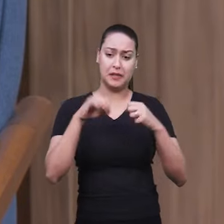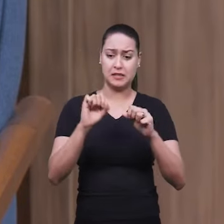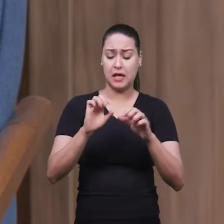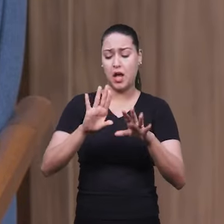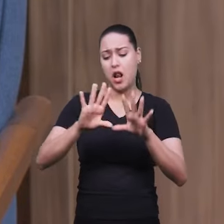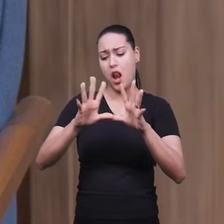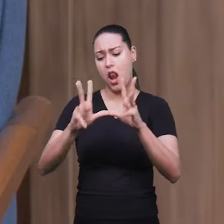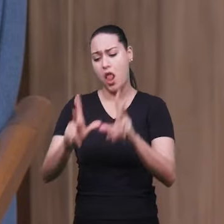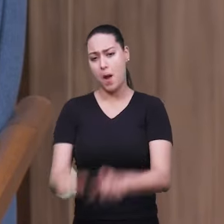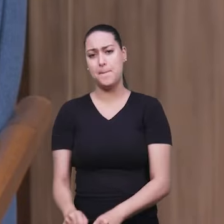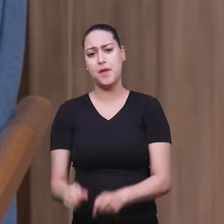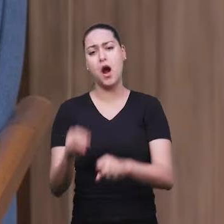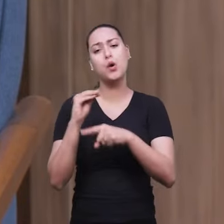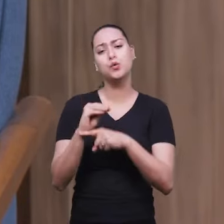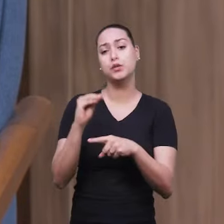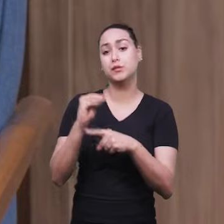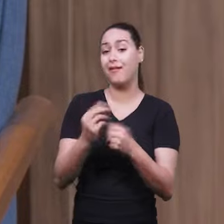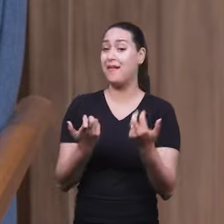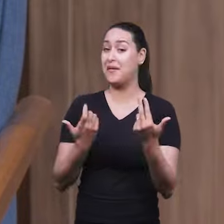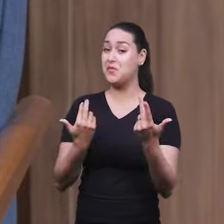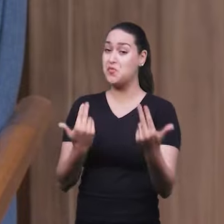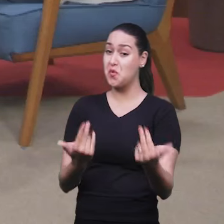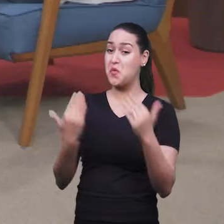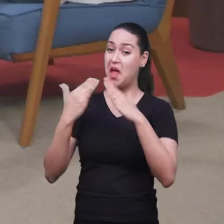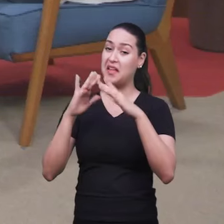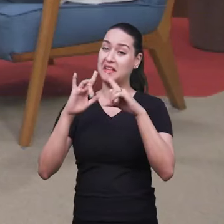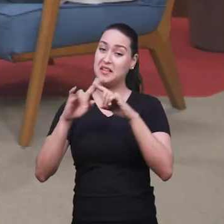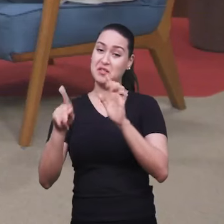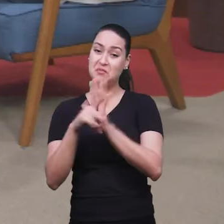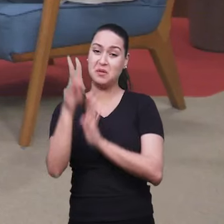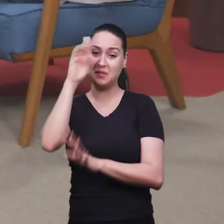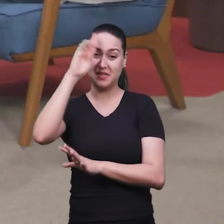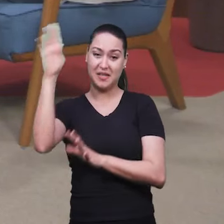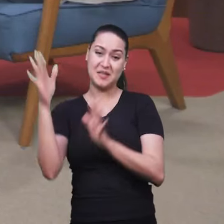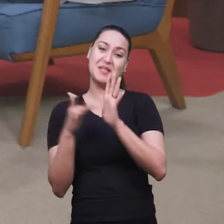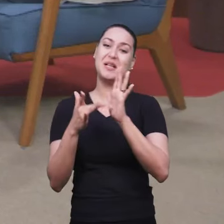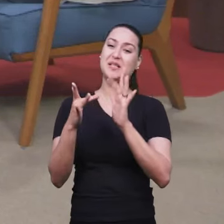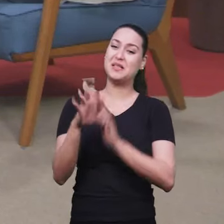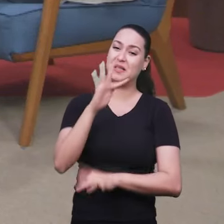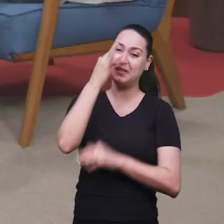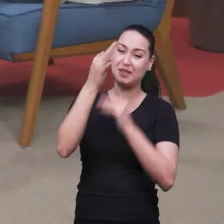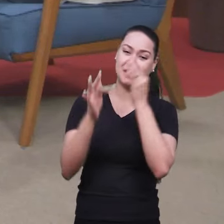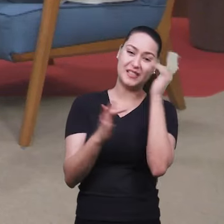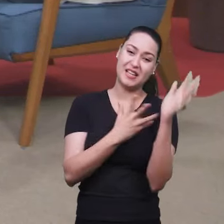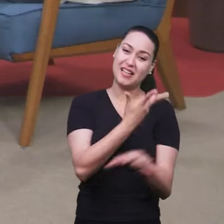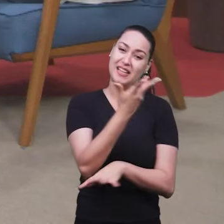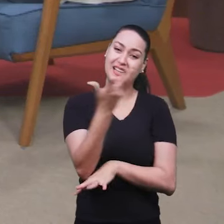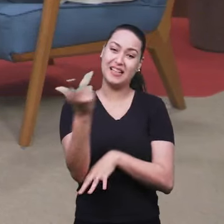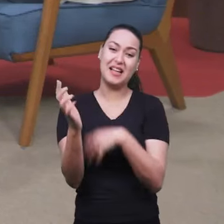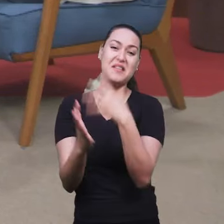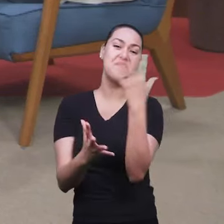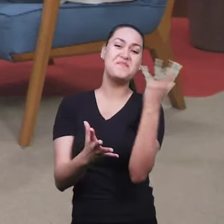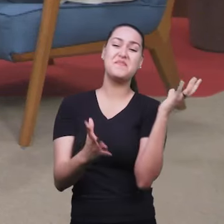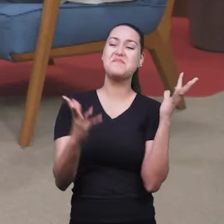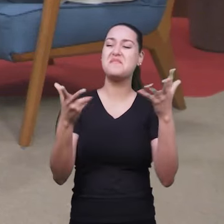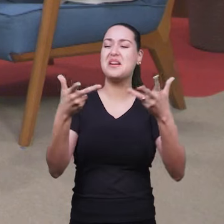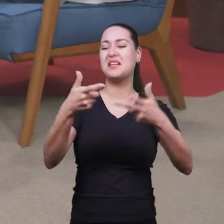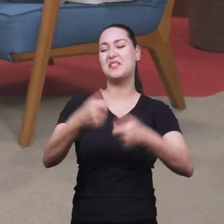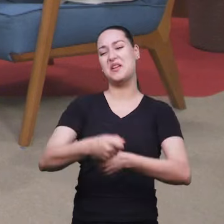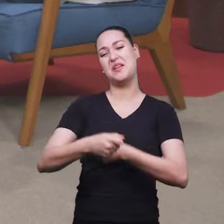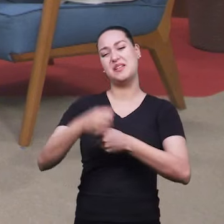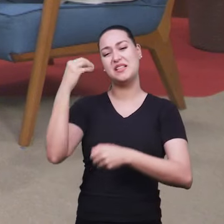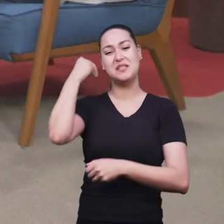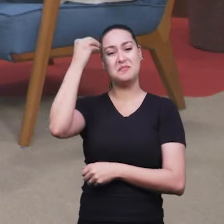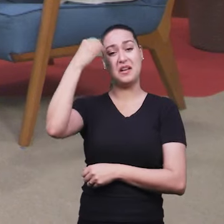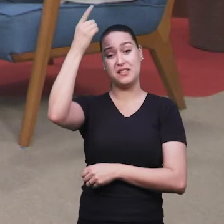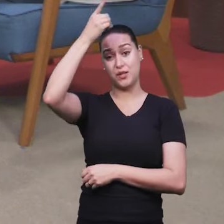folhas murchas e até sujeira. Assim é a Igreja do Senhor Jesus. É como um belo jardim onde se podem